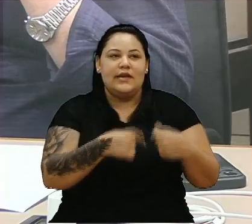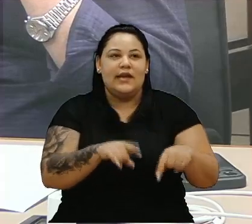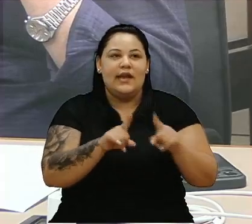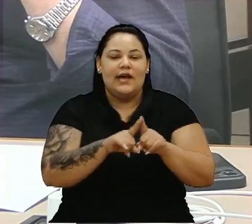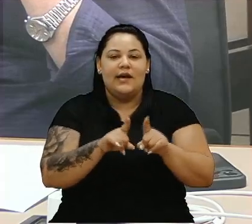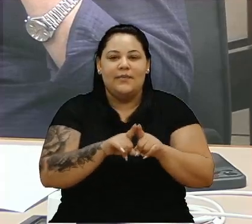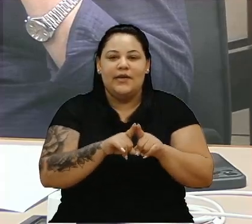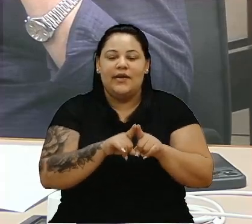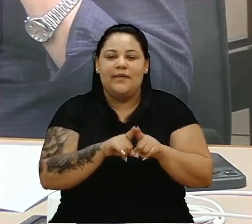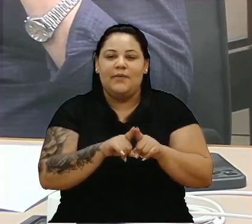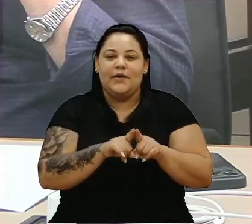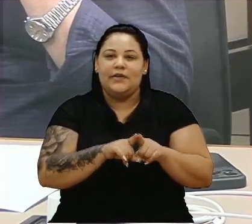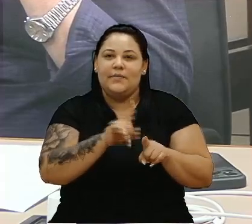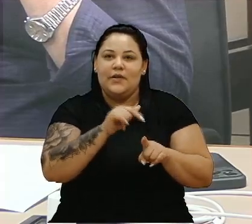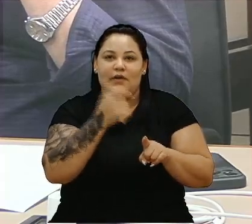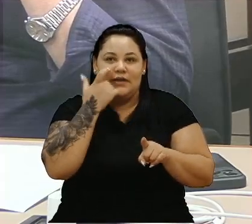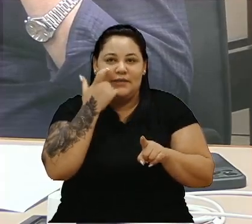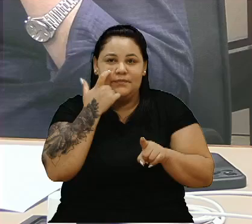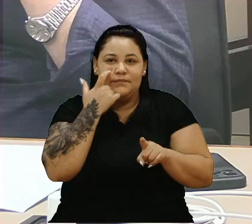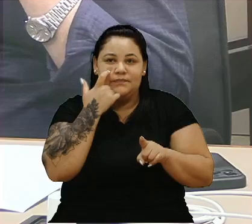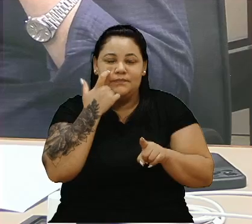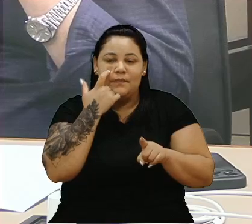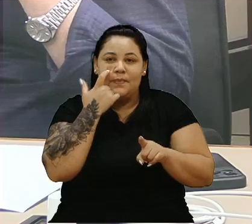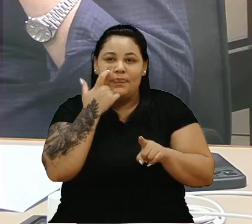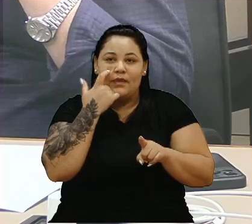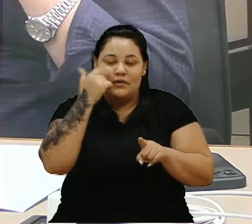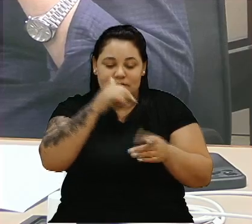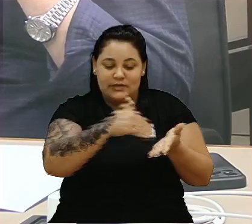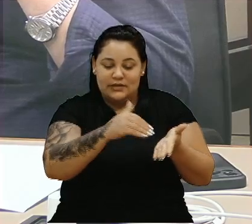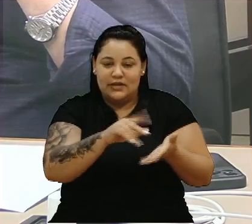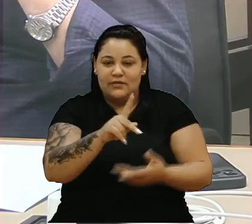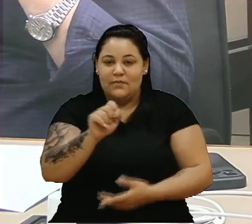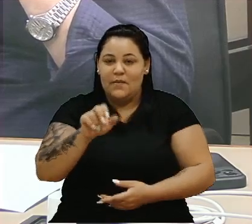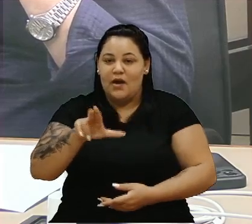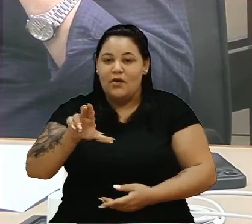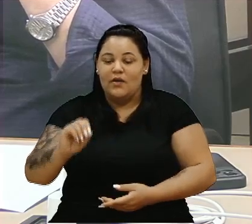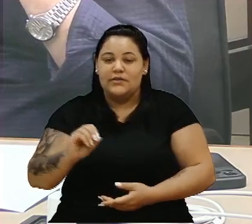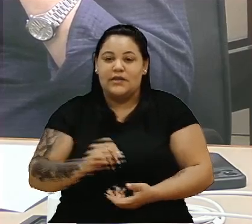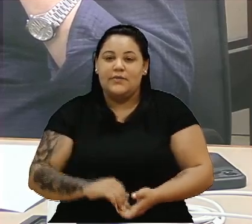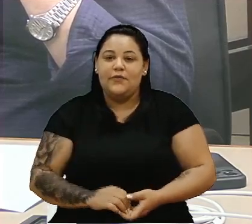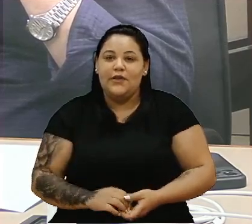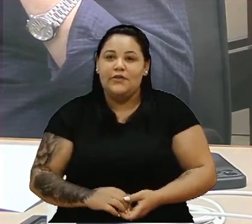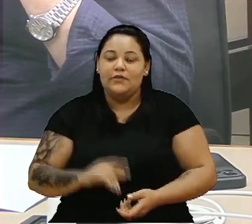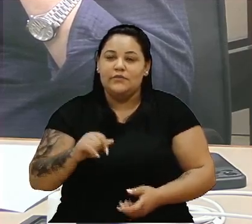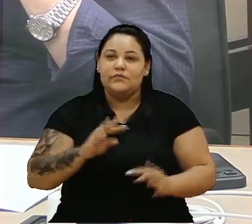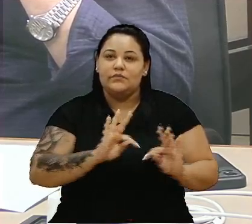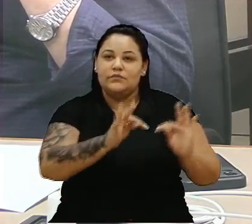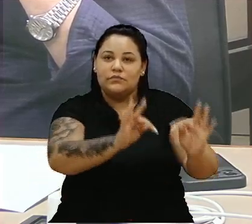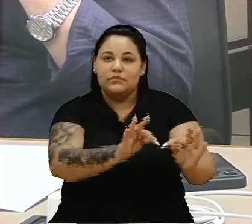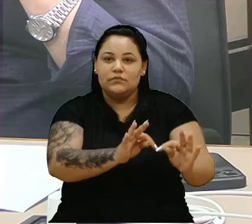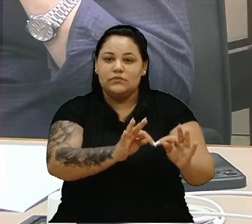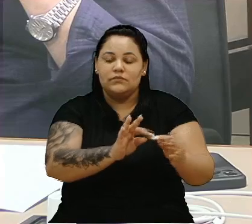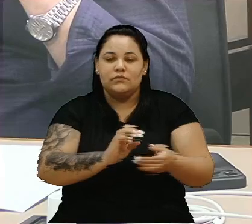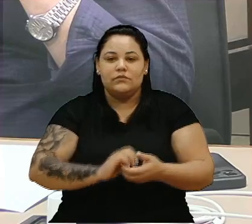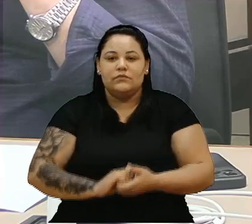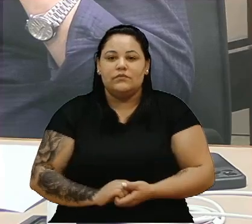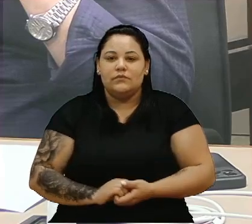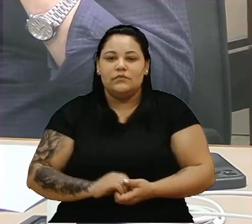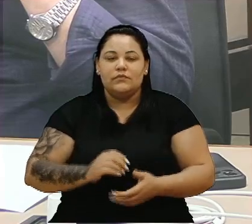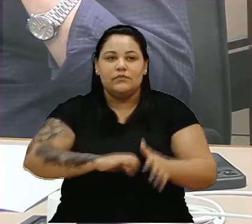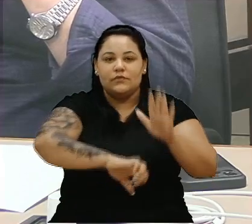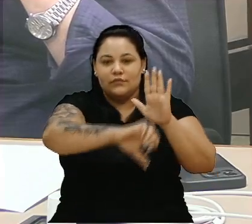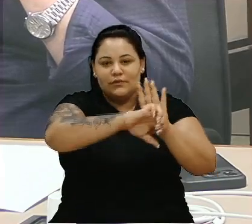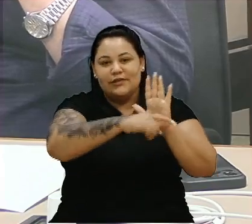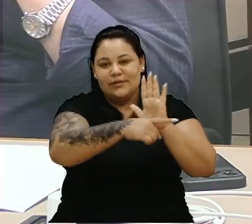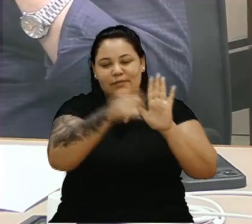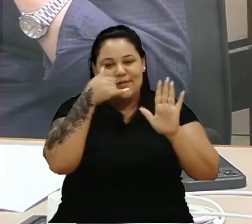do imigrante também, com o prefeito Adiló, me lembro. Então aqui o secretário Paulo sempre se empenhando e trazendo tecnologia para coibir o crime, né? Já eu gostaria